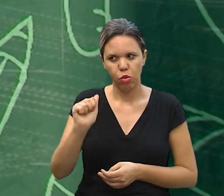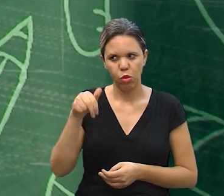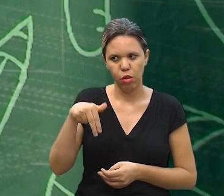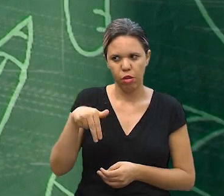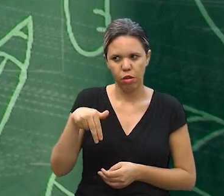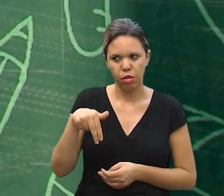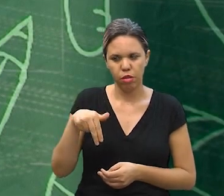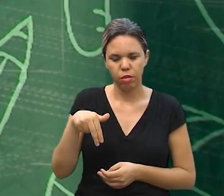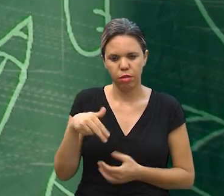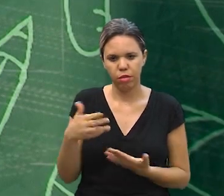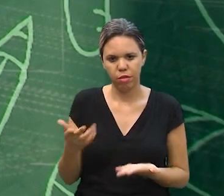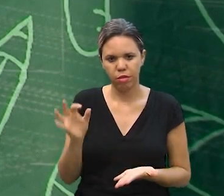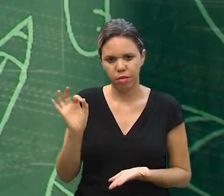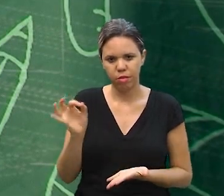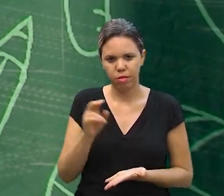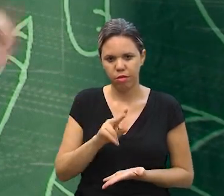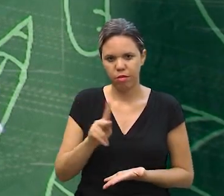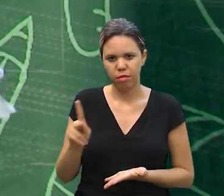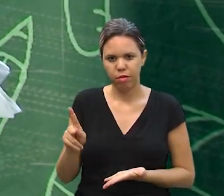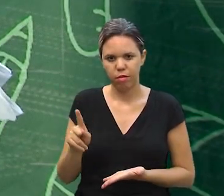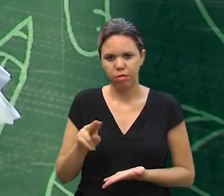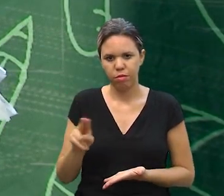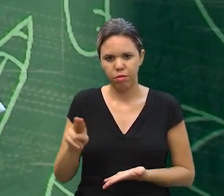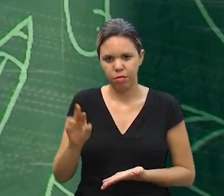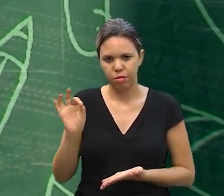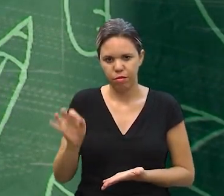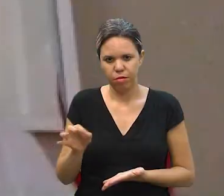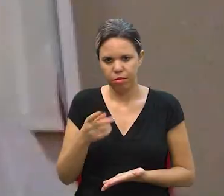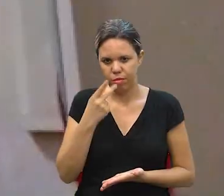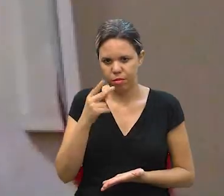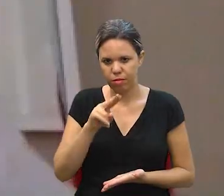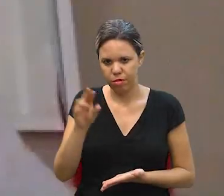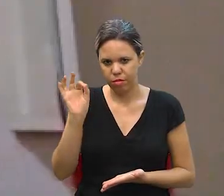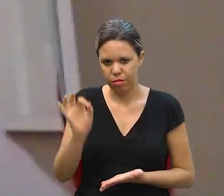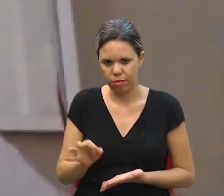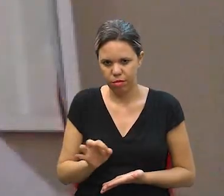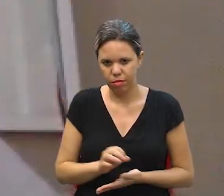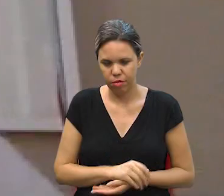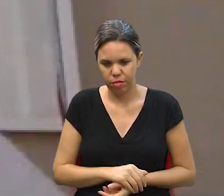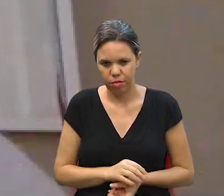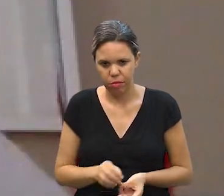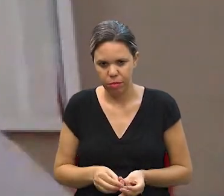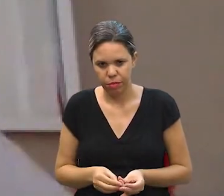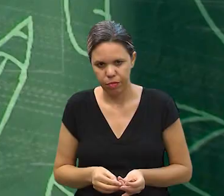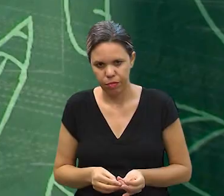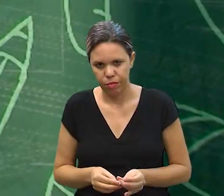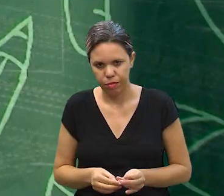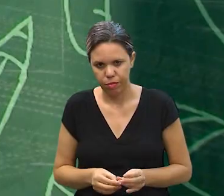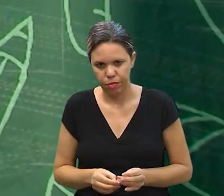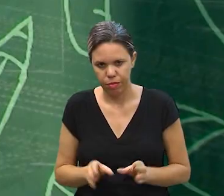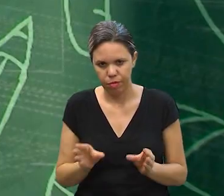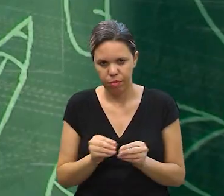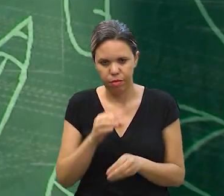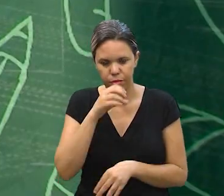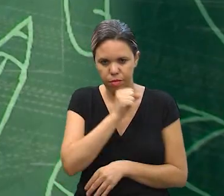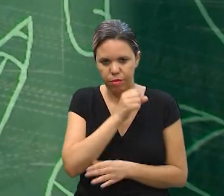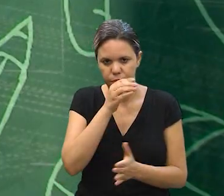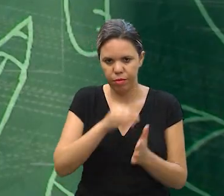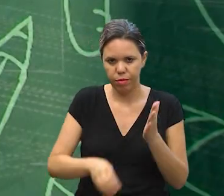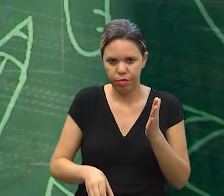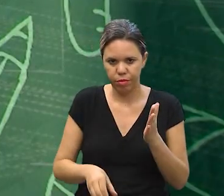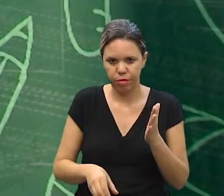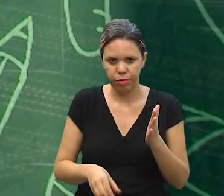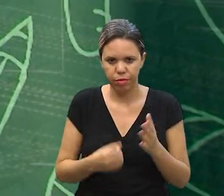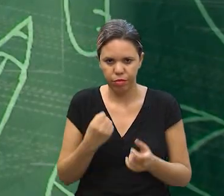certo aqui, né, professora? Hã? Então falei certo, né? Falou muito bem. Então vai lá, fala rapidinho os capítulos nós temos